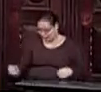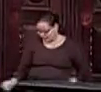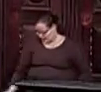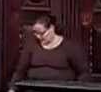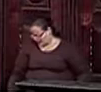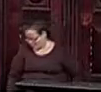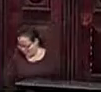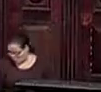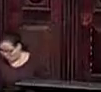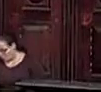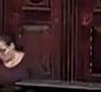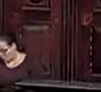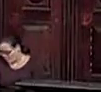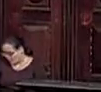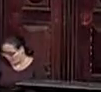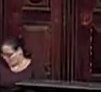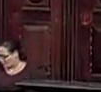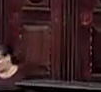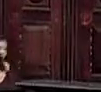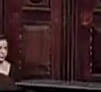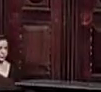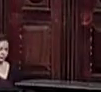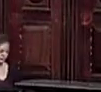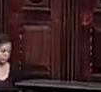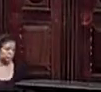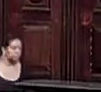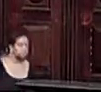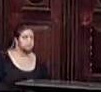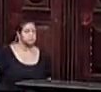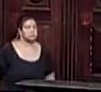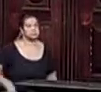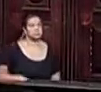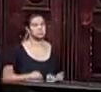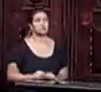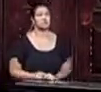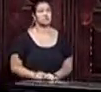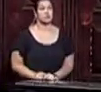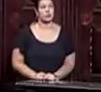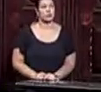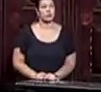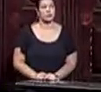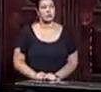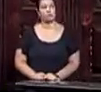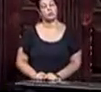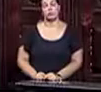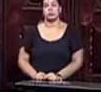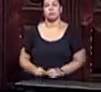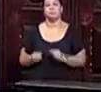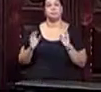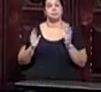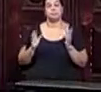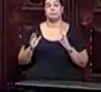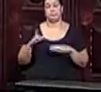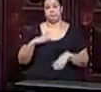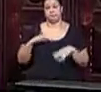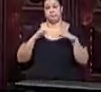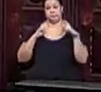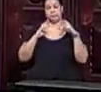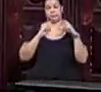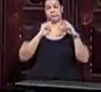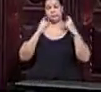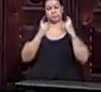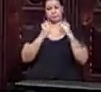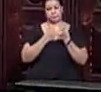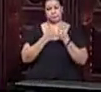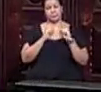já houve uma audiência pública na comissão de cultura que produziu uma série de elementos novos que vão aperfeiçoar o